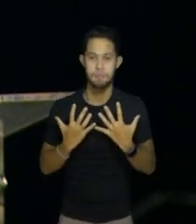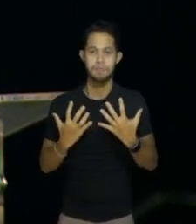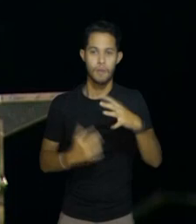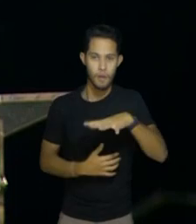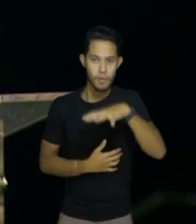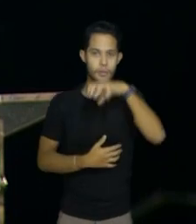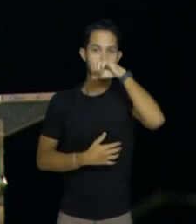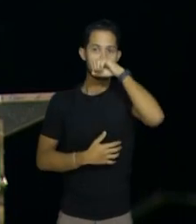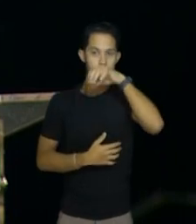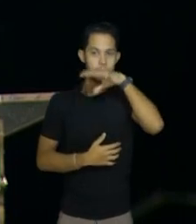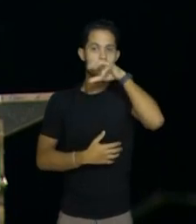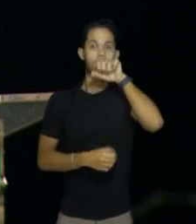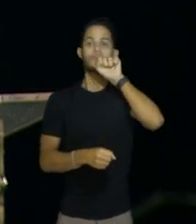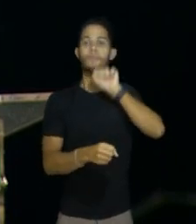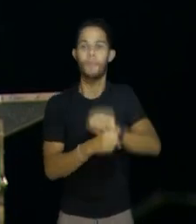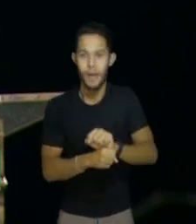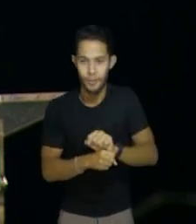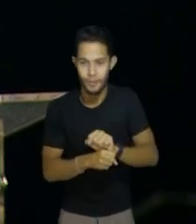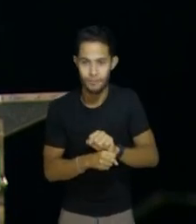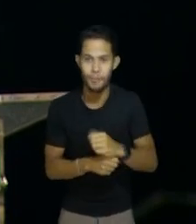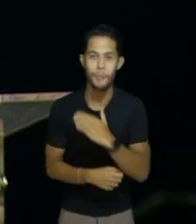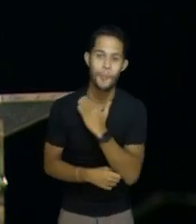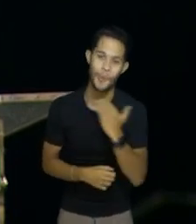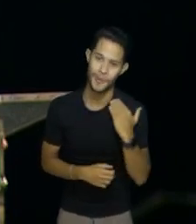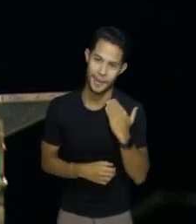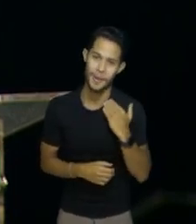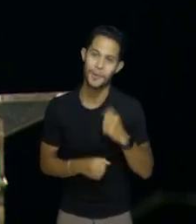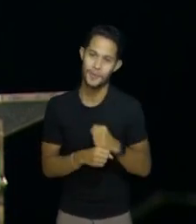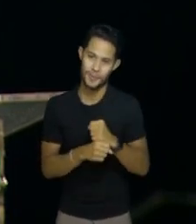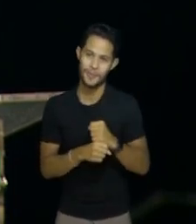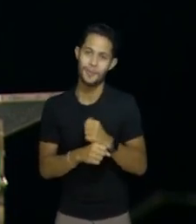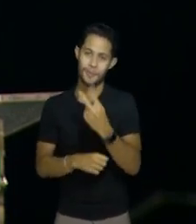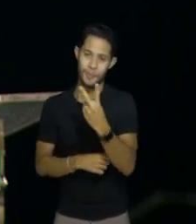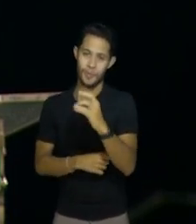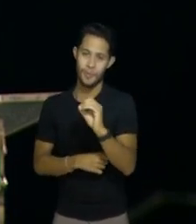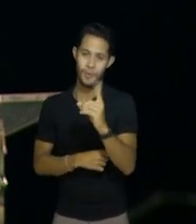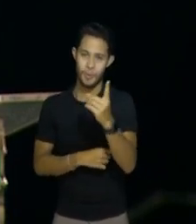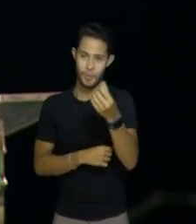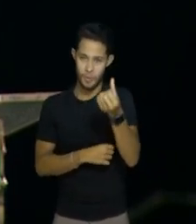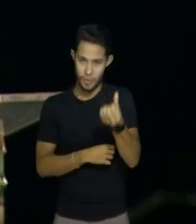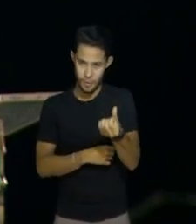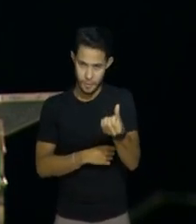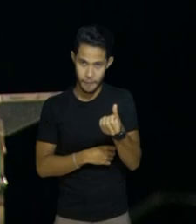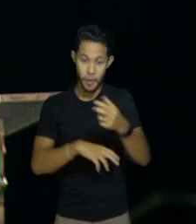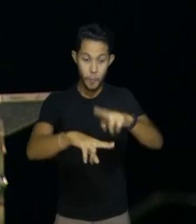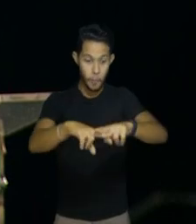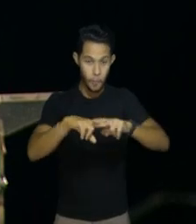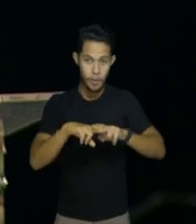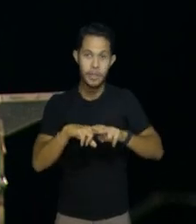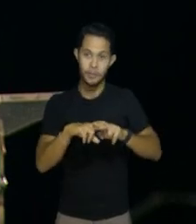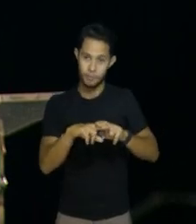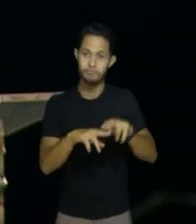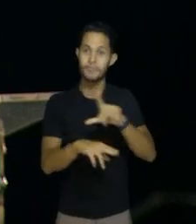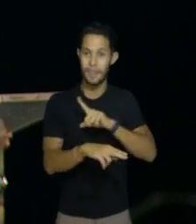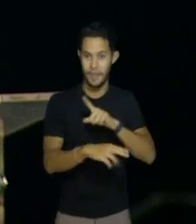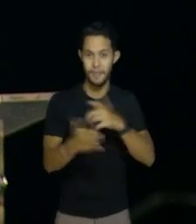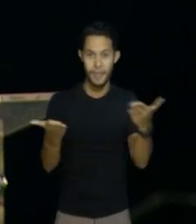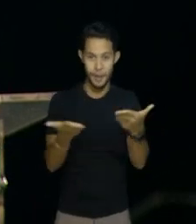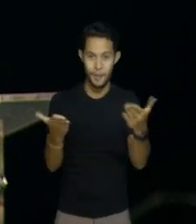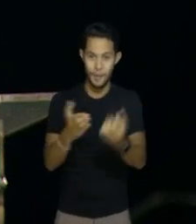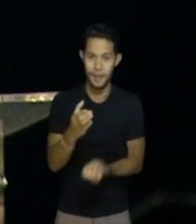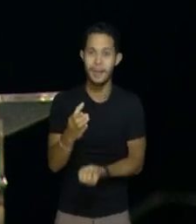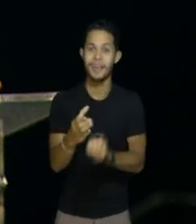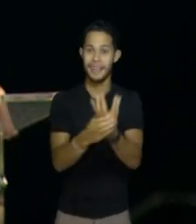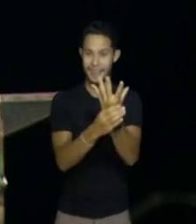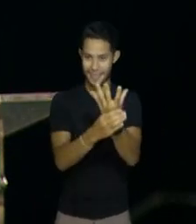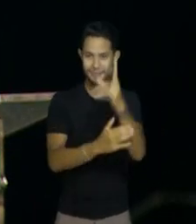de tudo isso. E aí nasceu a Associação Gabriel Costa Coelho, a Casa Biel, que é uma casa que atende famílias, um